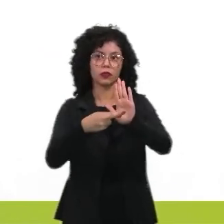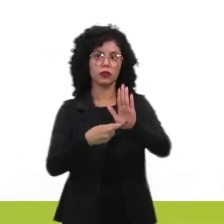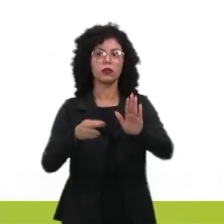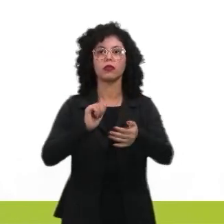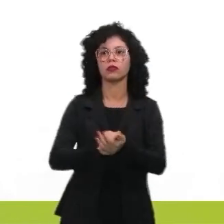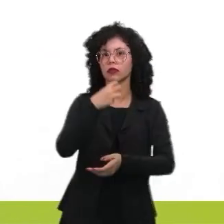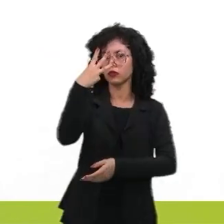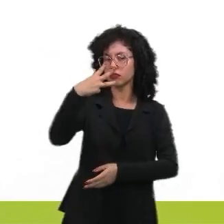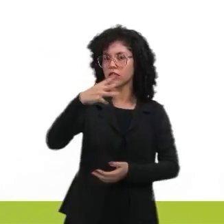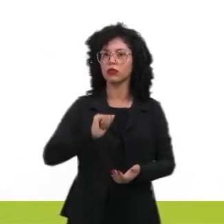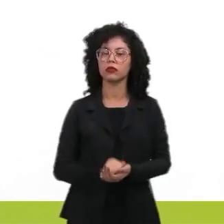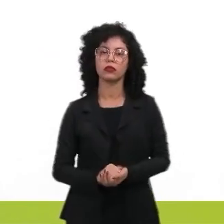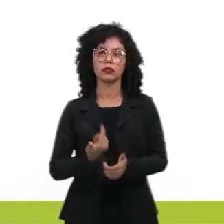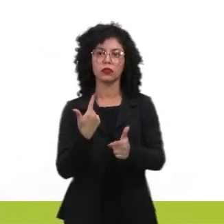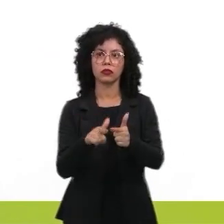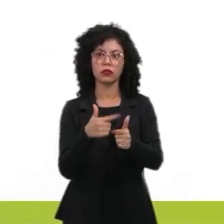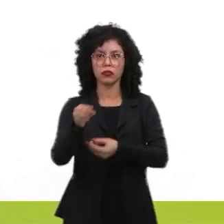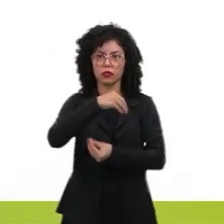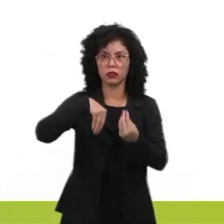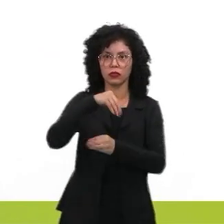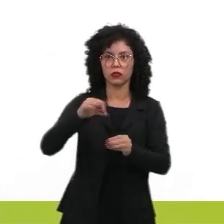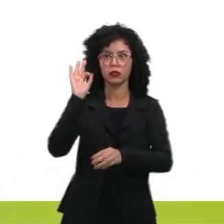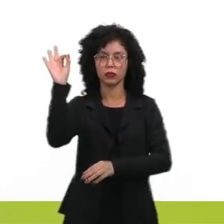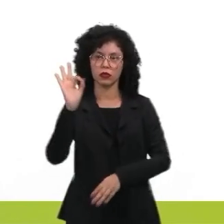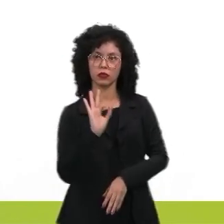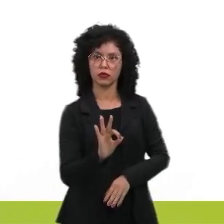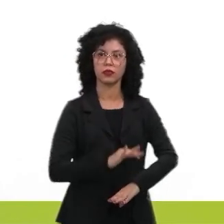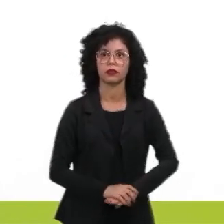com muitos problemas envolvendo porcentagem.